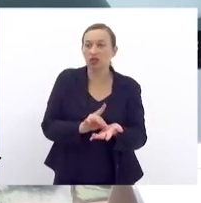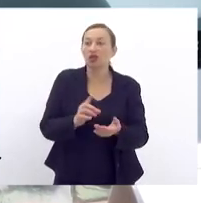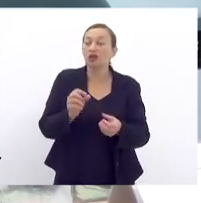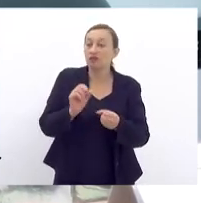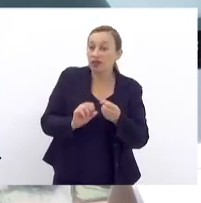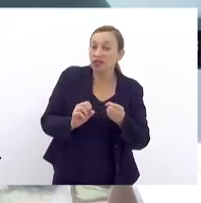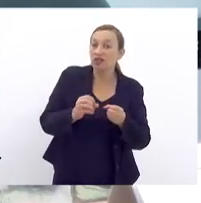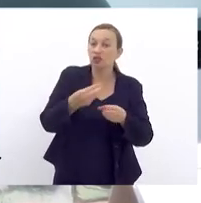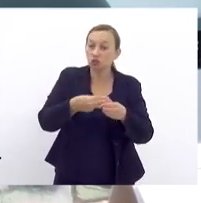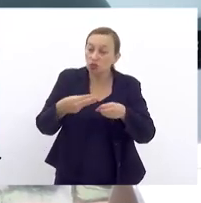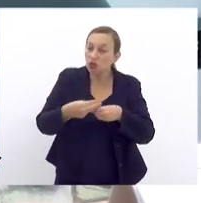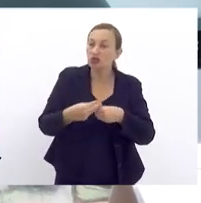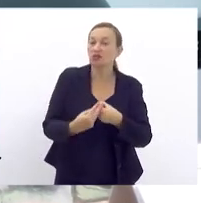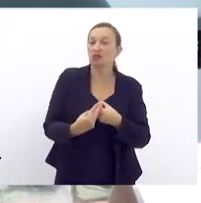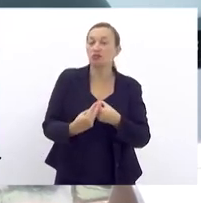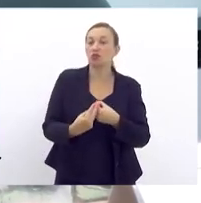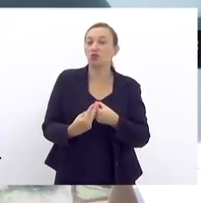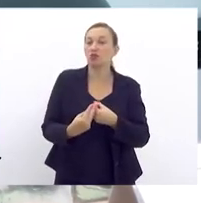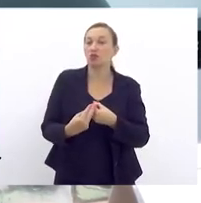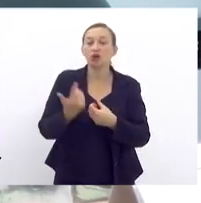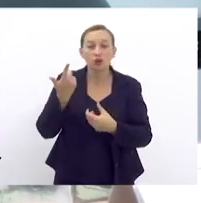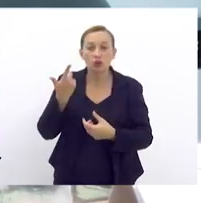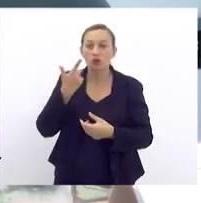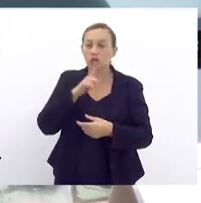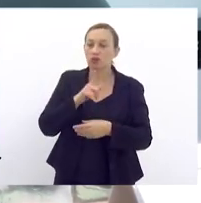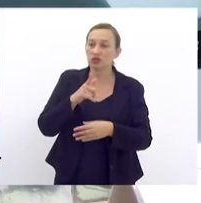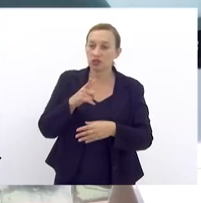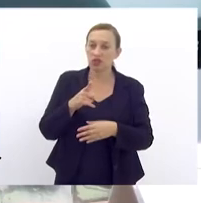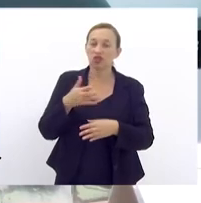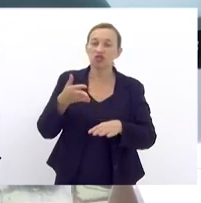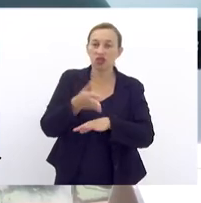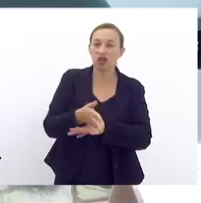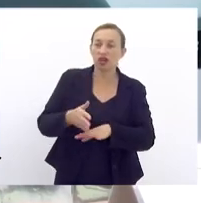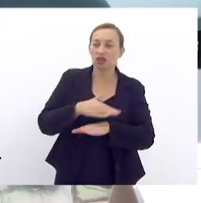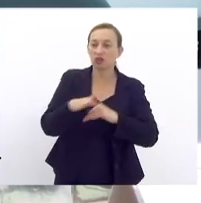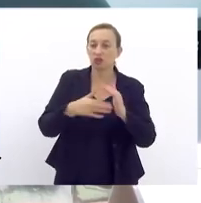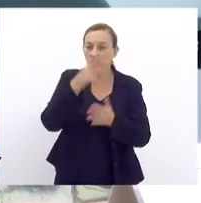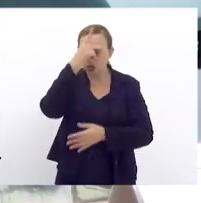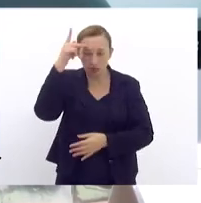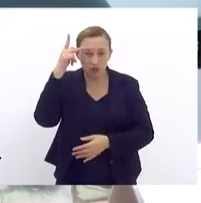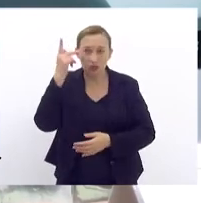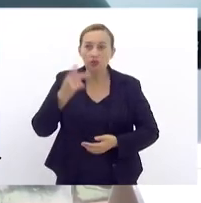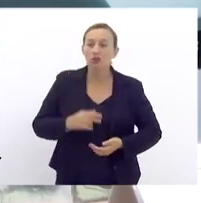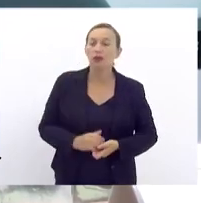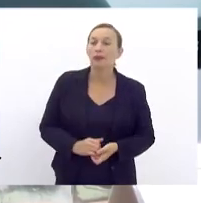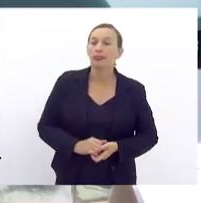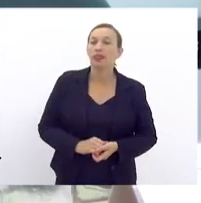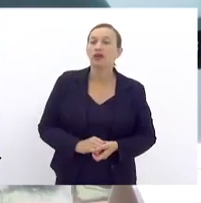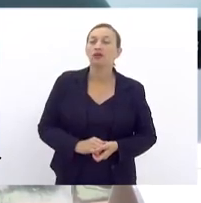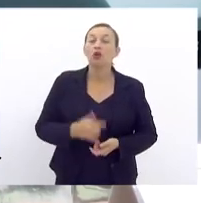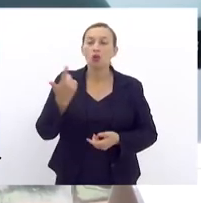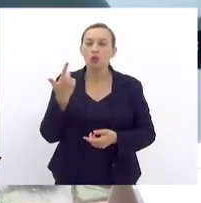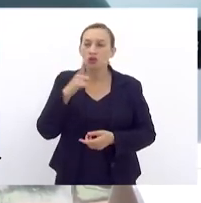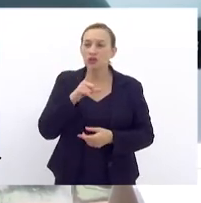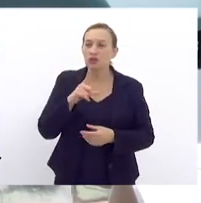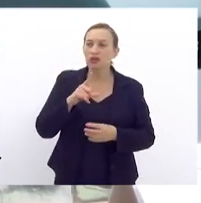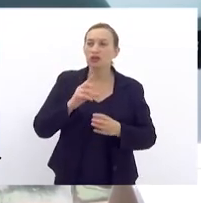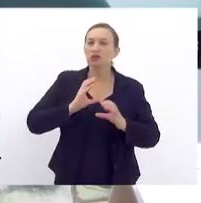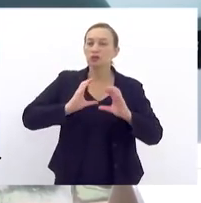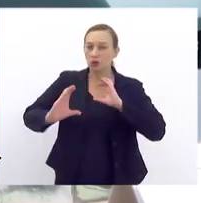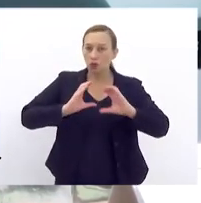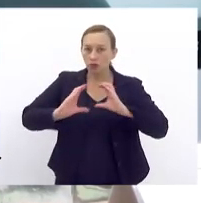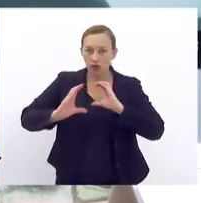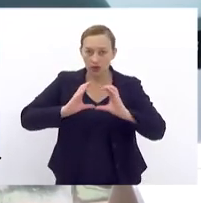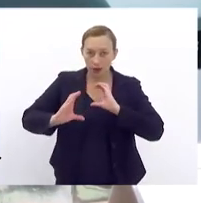para que a gente possa alcançar essas pessoas e a partir do momento que a gente possa alcançar essas pessoas que a gente consiga se comunicar com